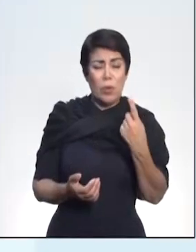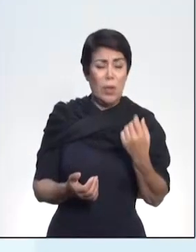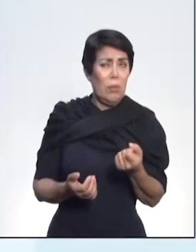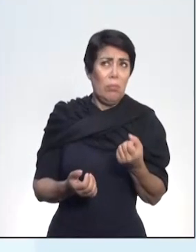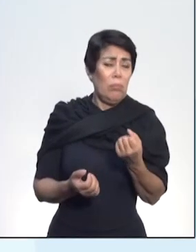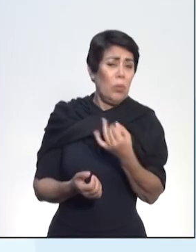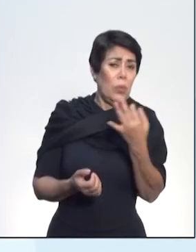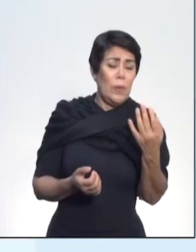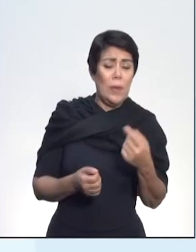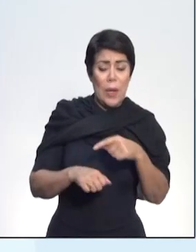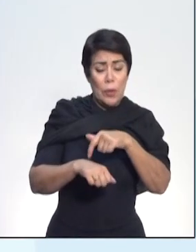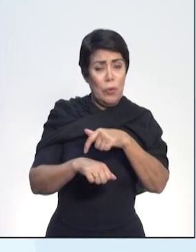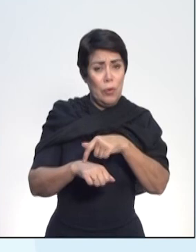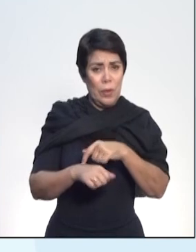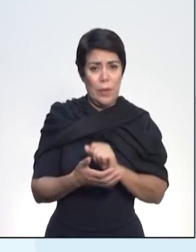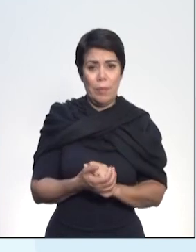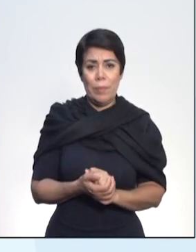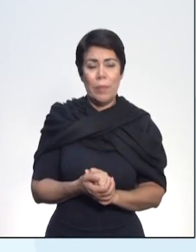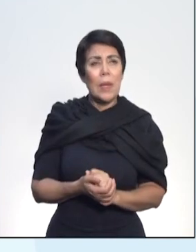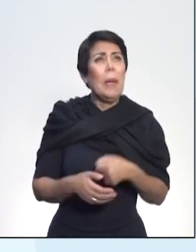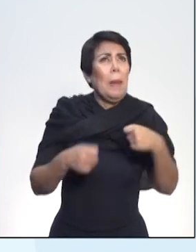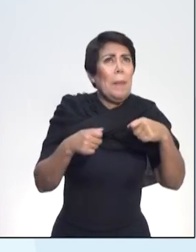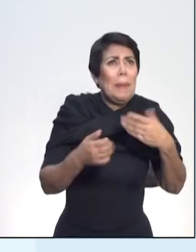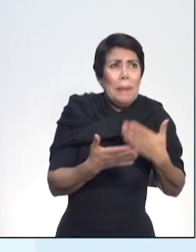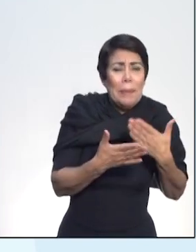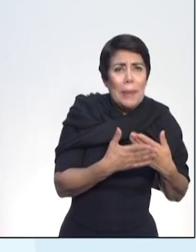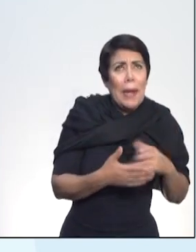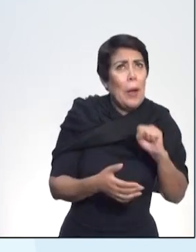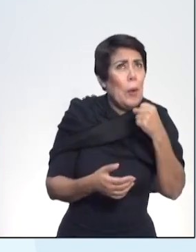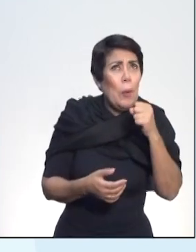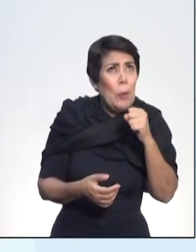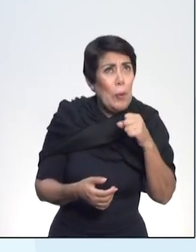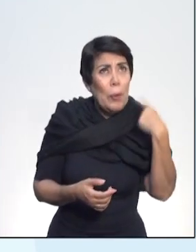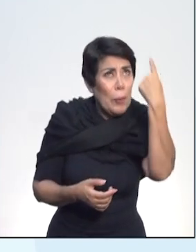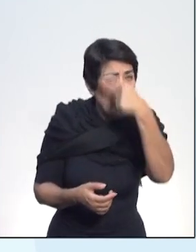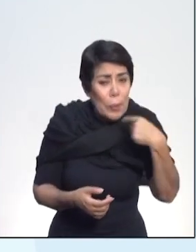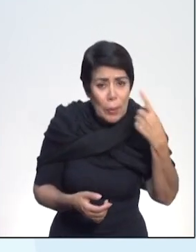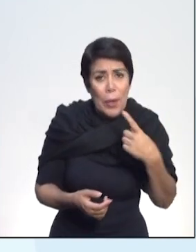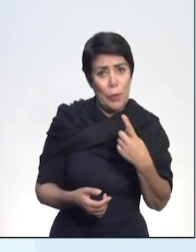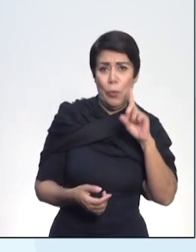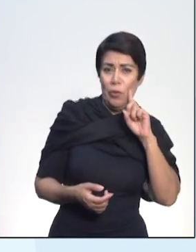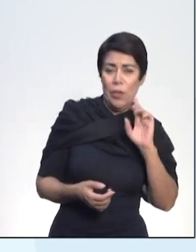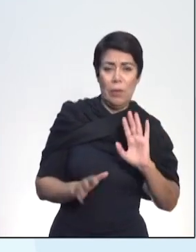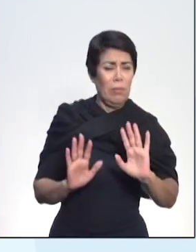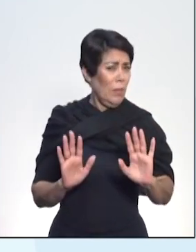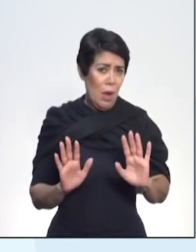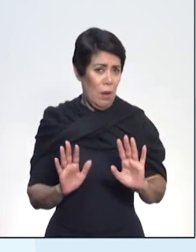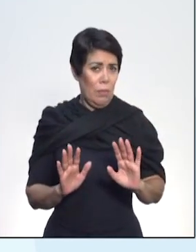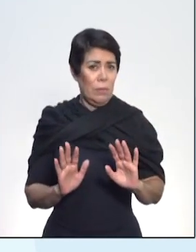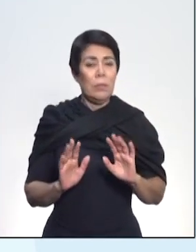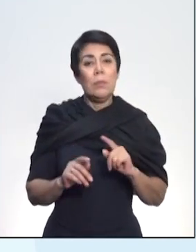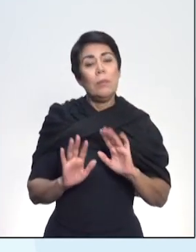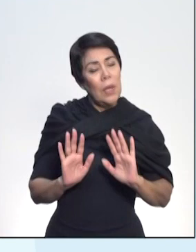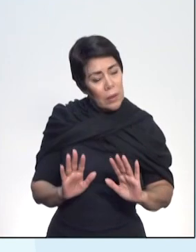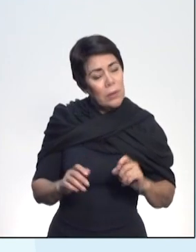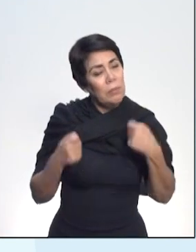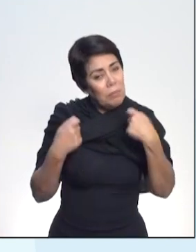dia. Professor, eu preciso estudar 8 horas, 10 horas por dia? Não, mas você